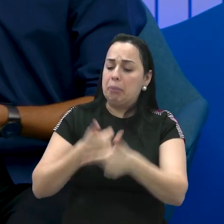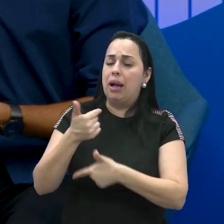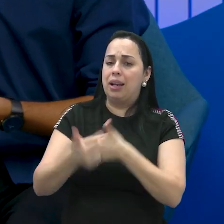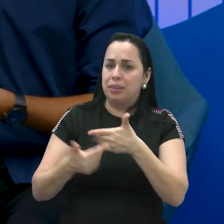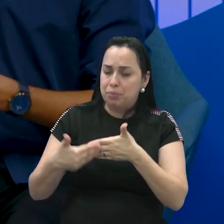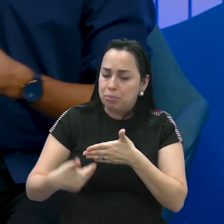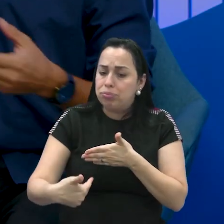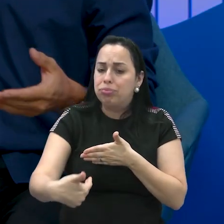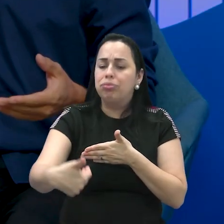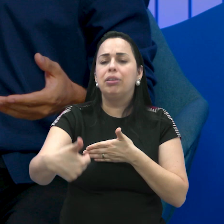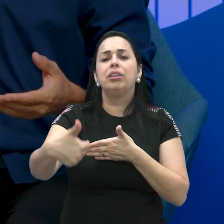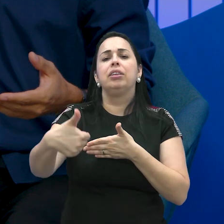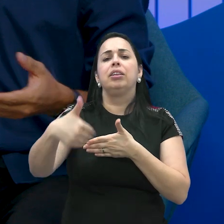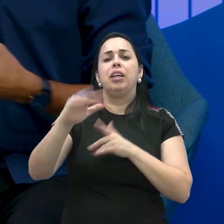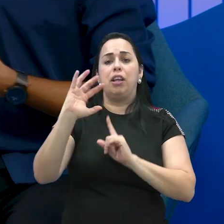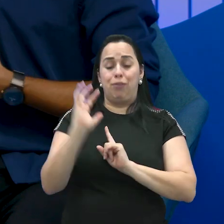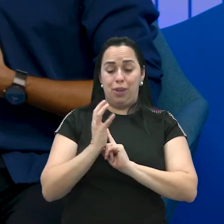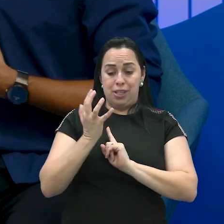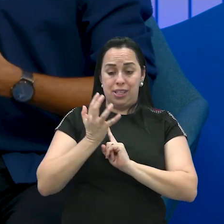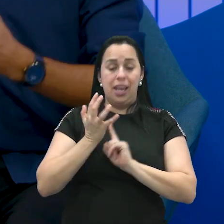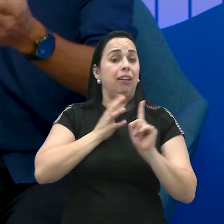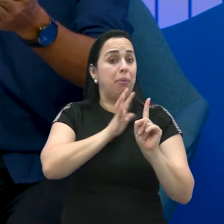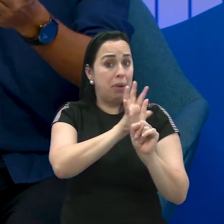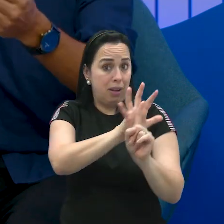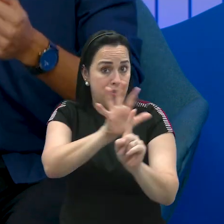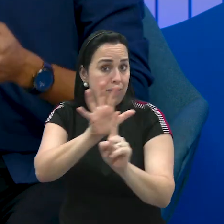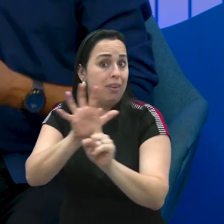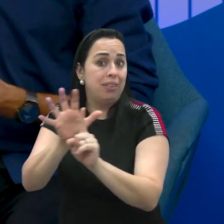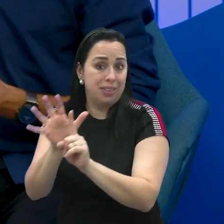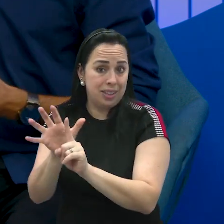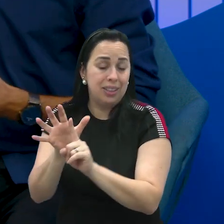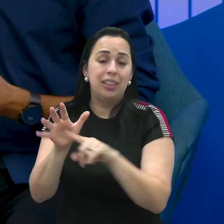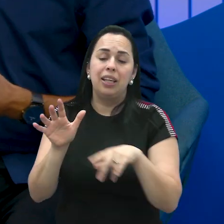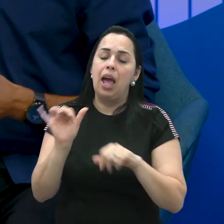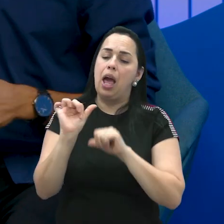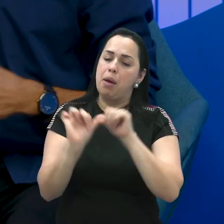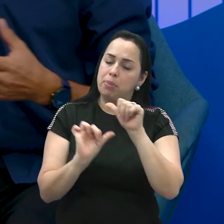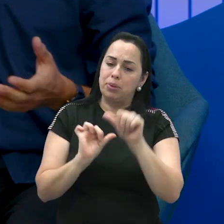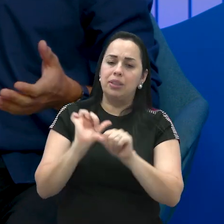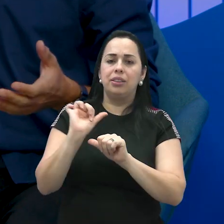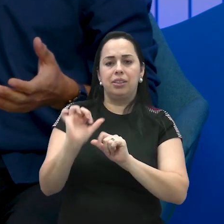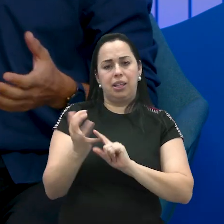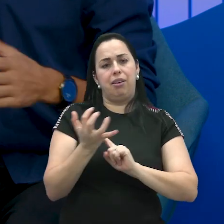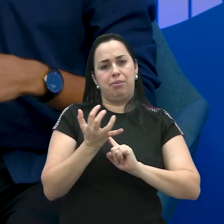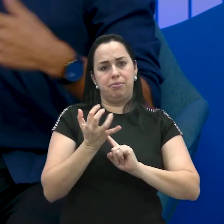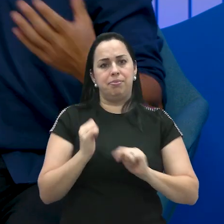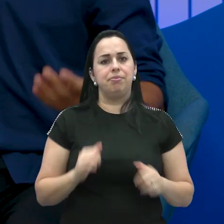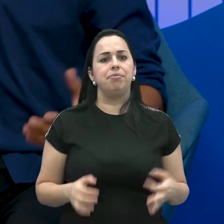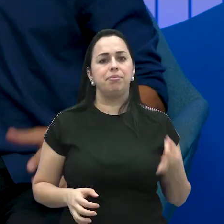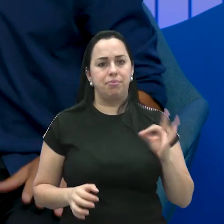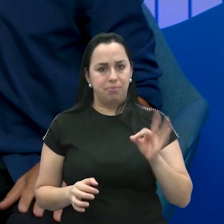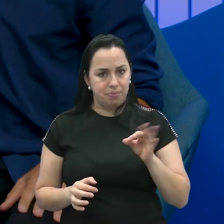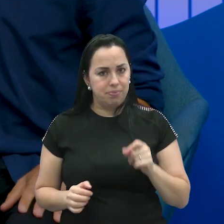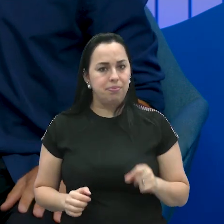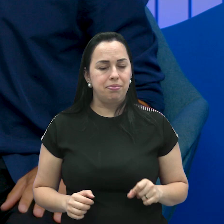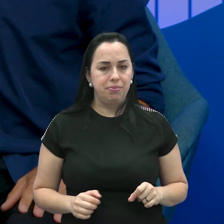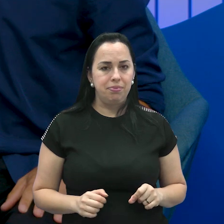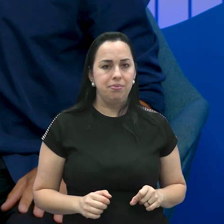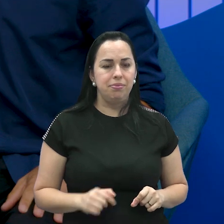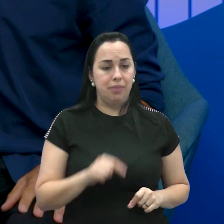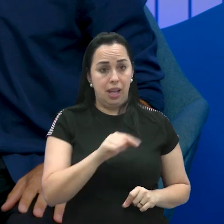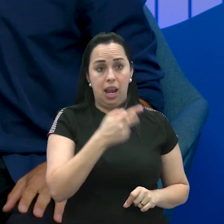pelos próximos anos, tudo isso impacta a gente, impacta quem está em casa nos assistindo, são mudanças que impactam toda a sociedade.